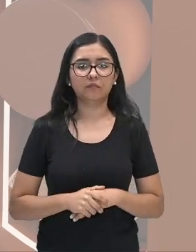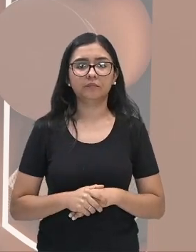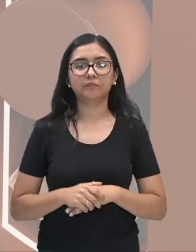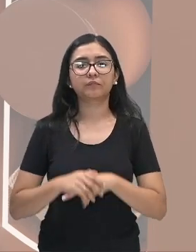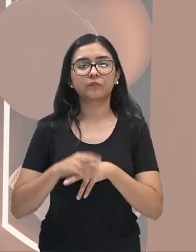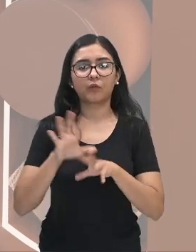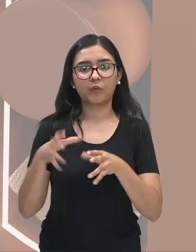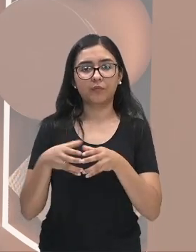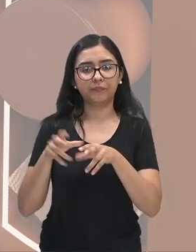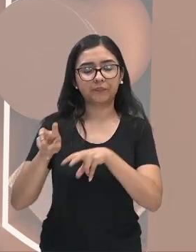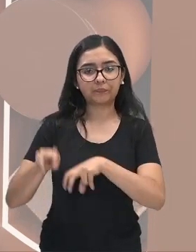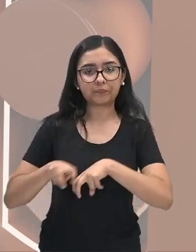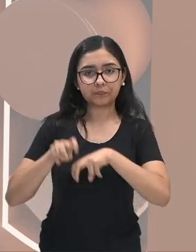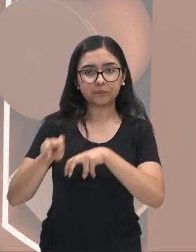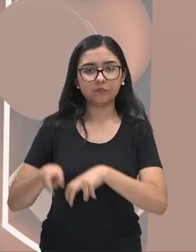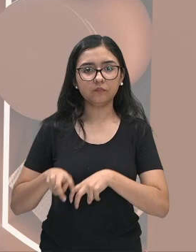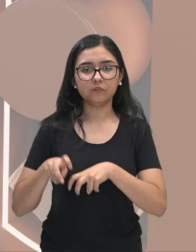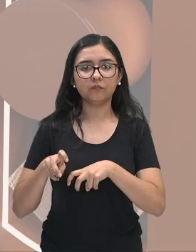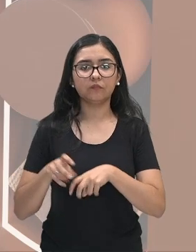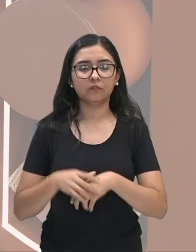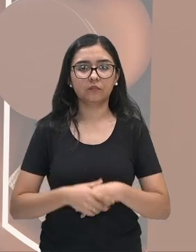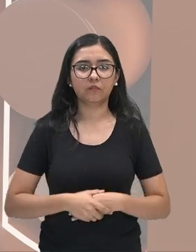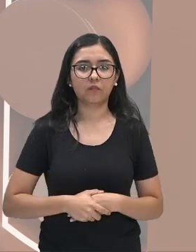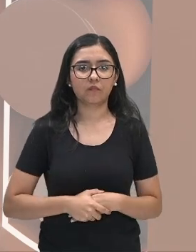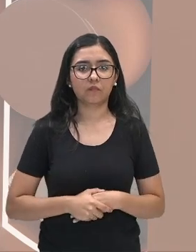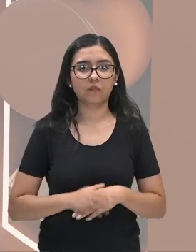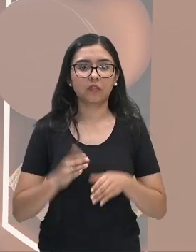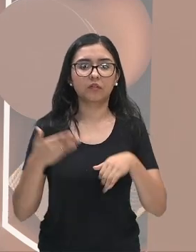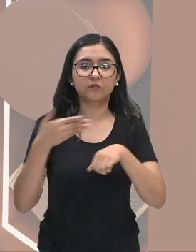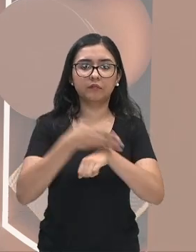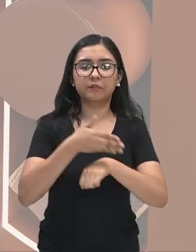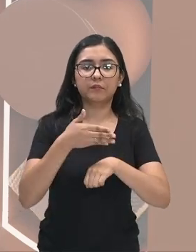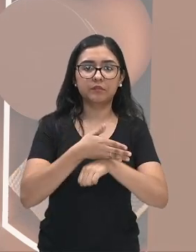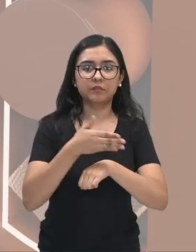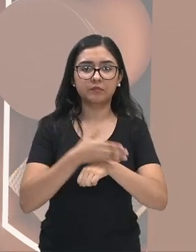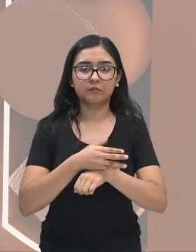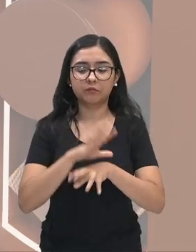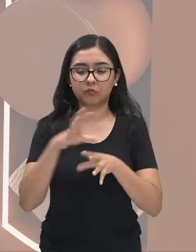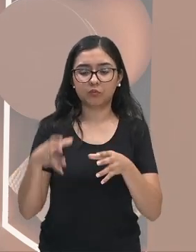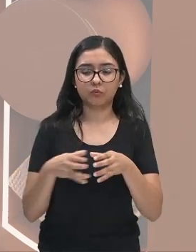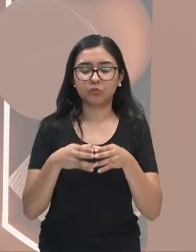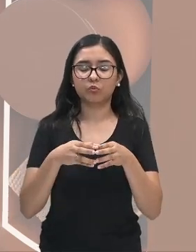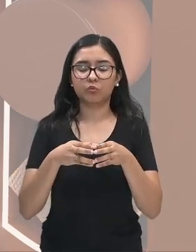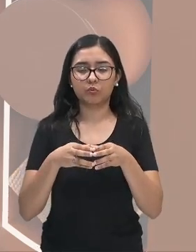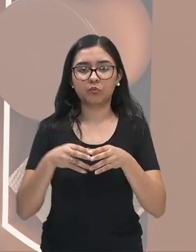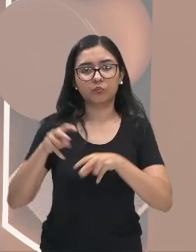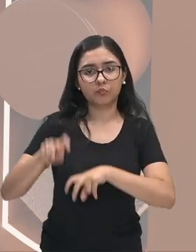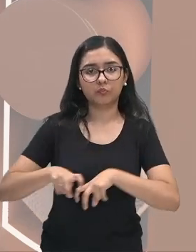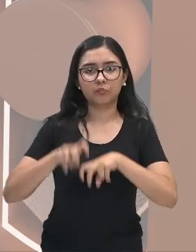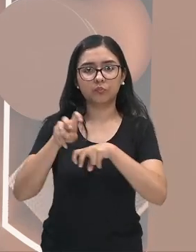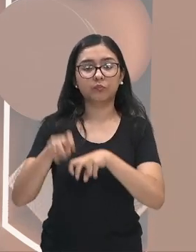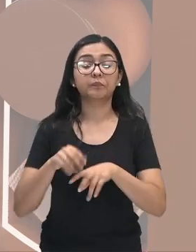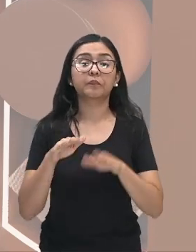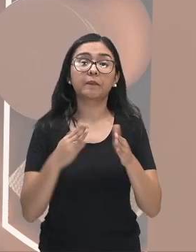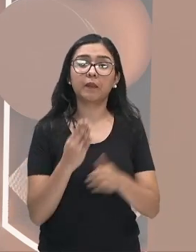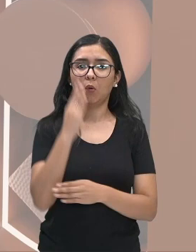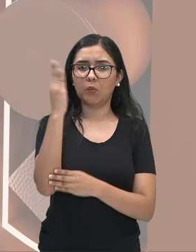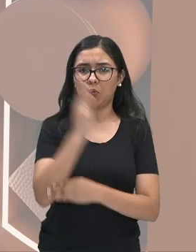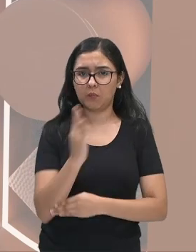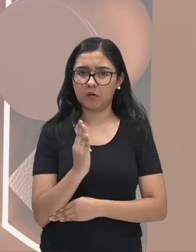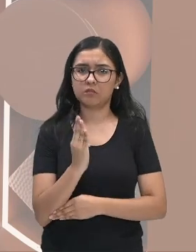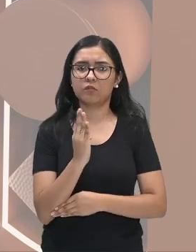agricultores, né, porque aqueles que vão participar da elite rural, o Brasil vai se